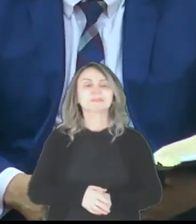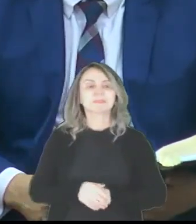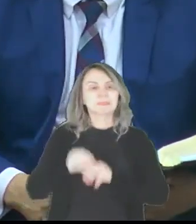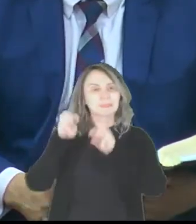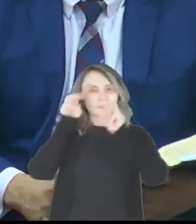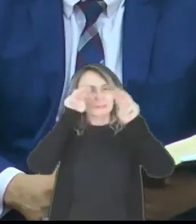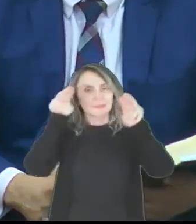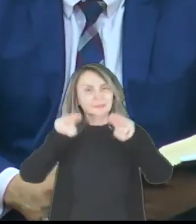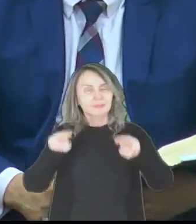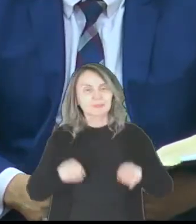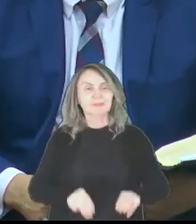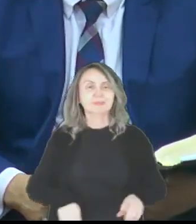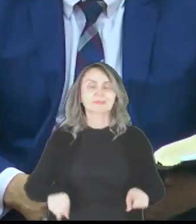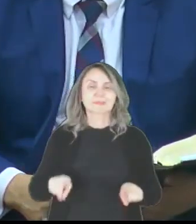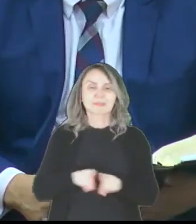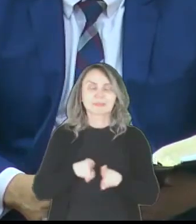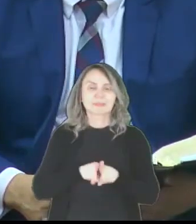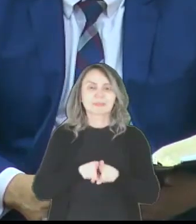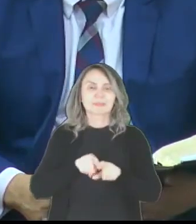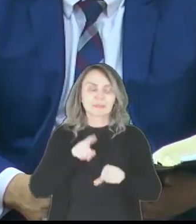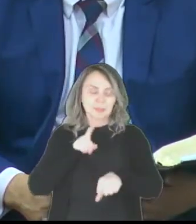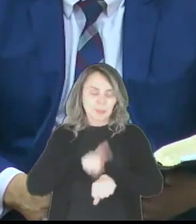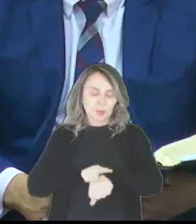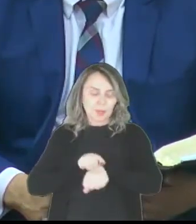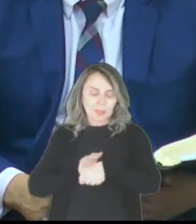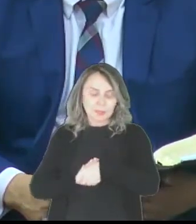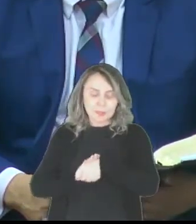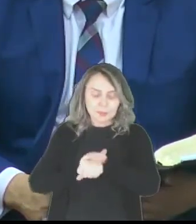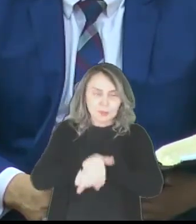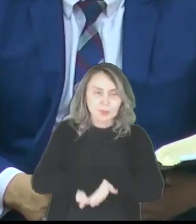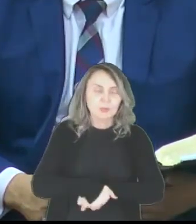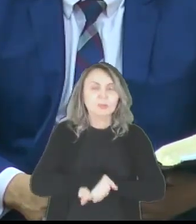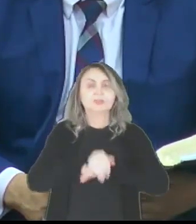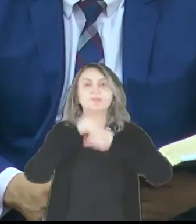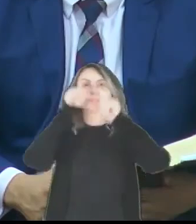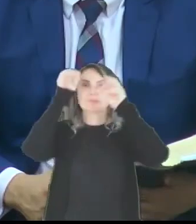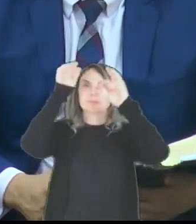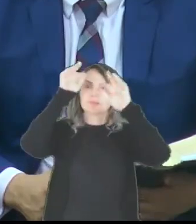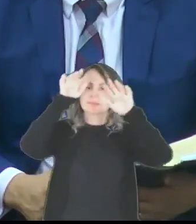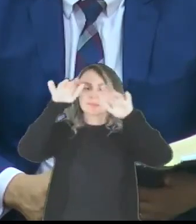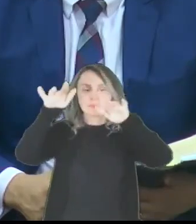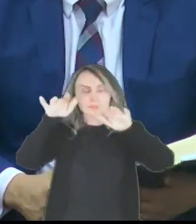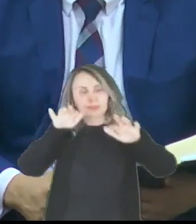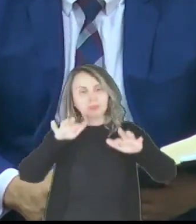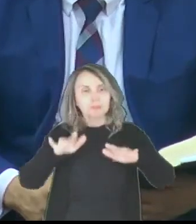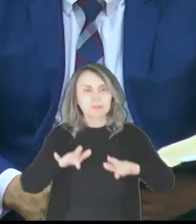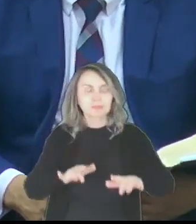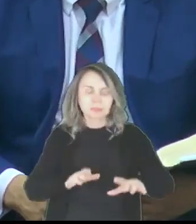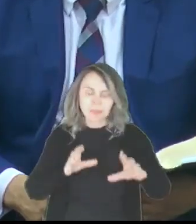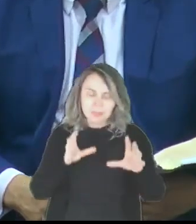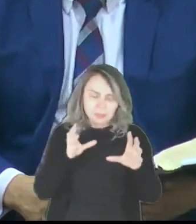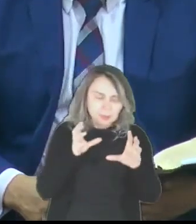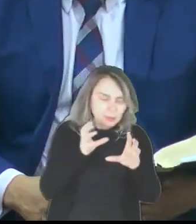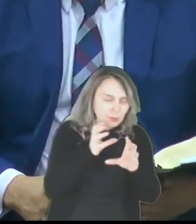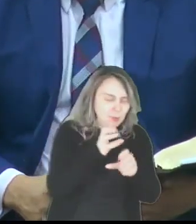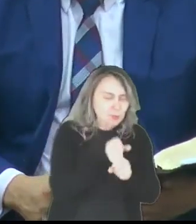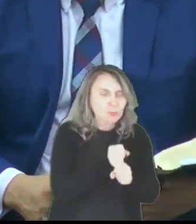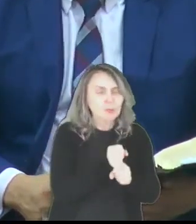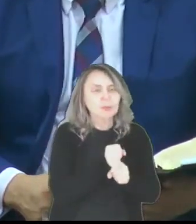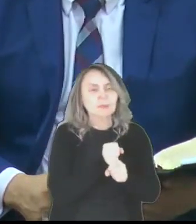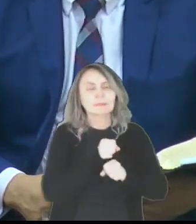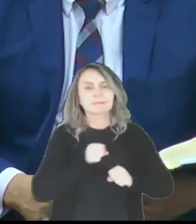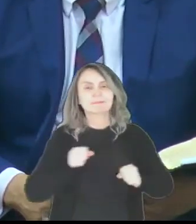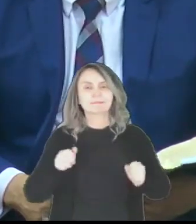ele caía de noite. Aleluia. É interessante que o maná, ele caía na escuridão da noite.